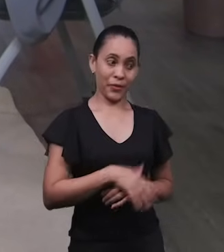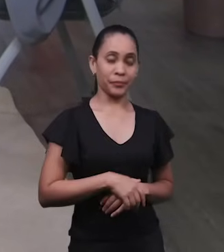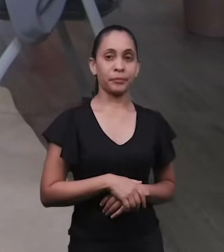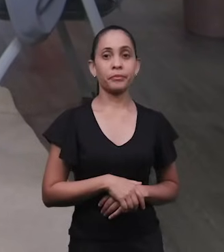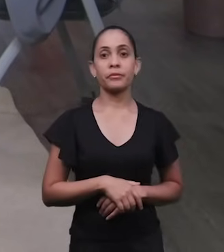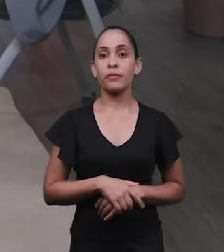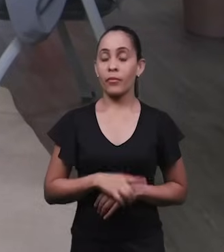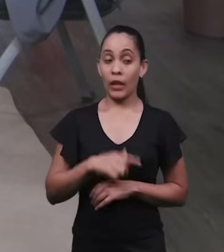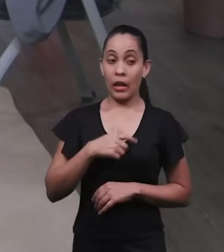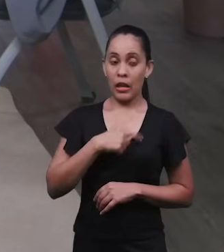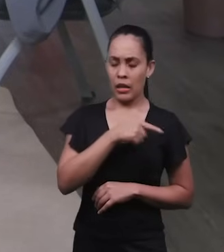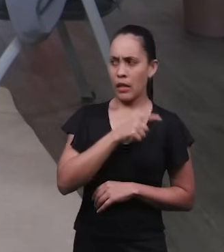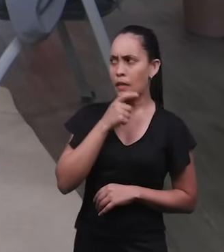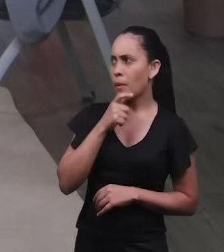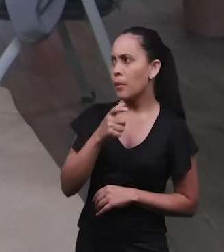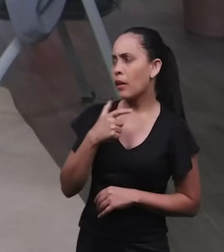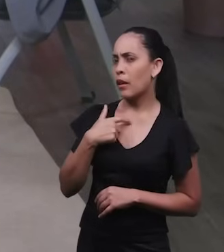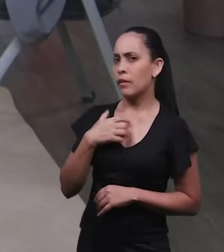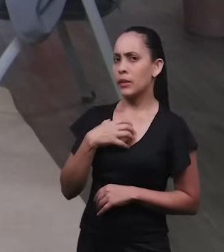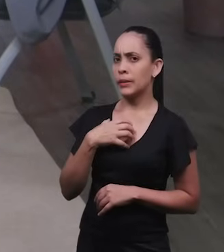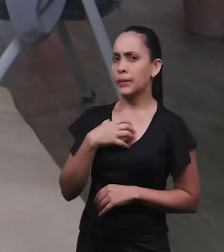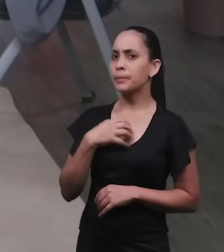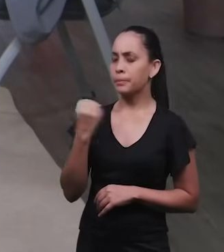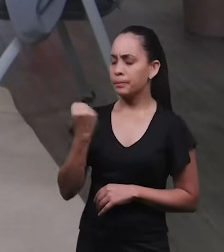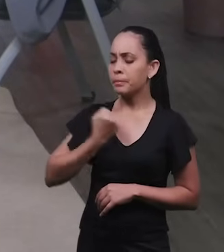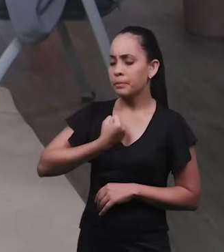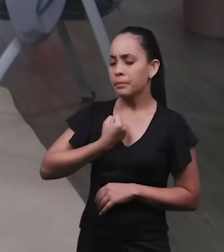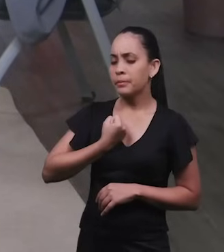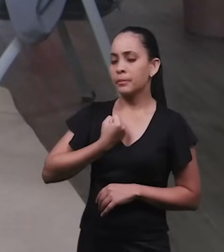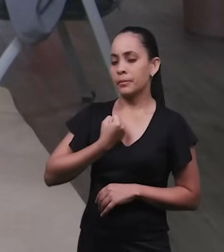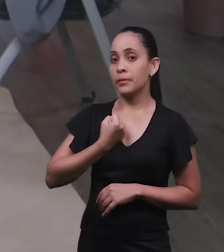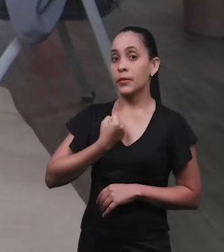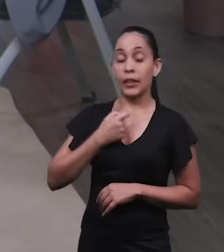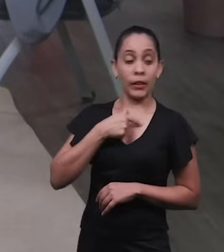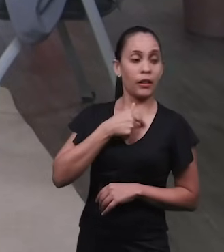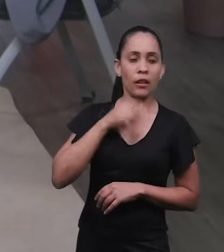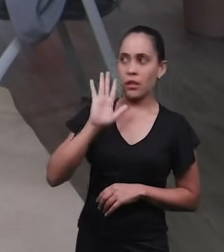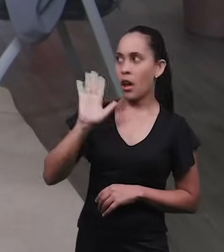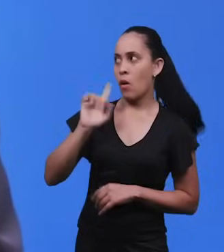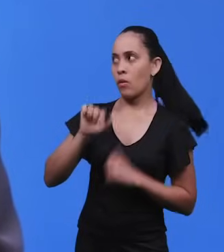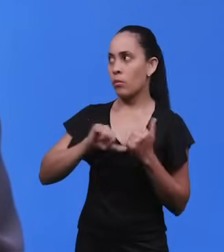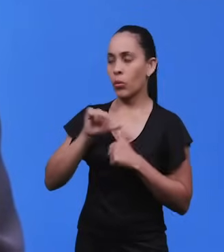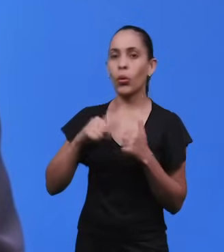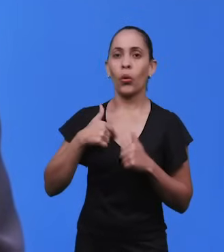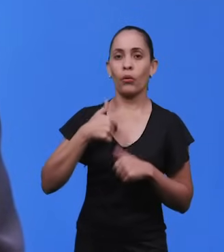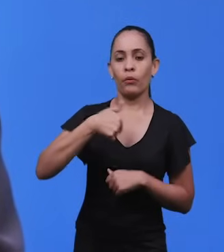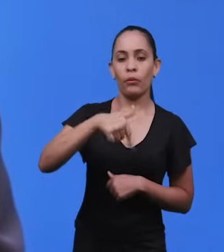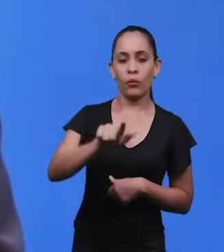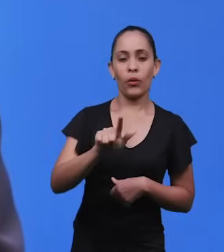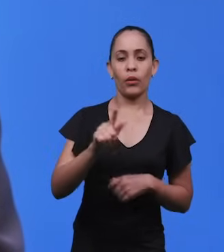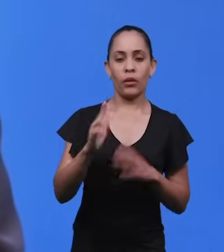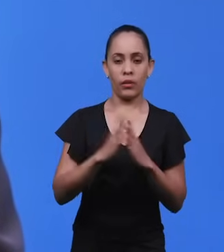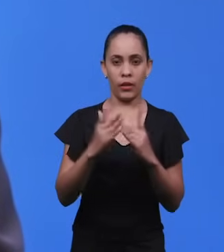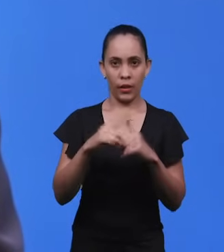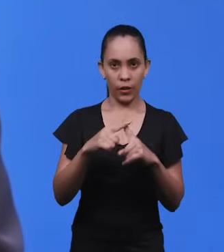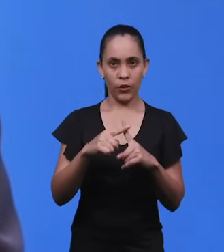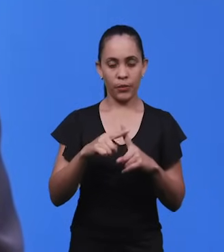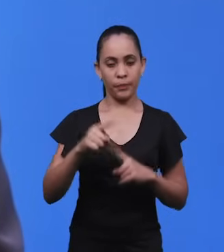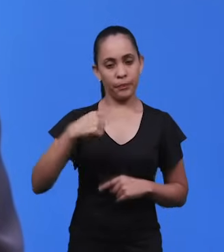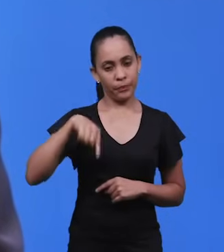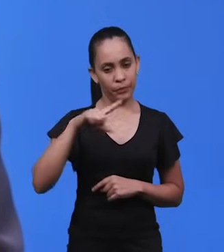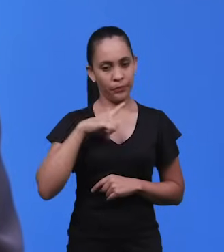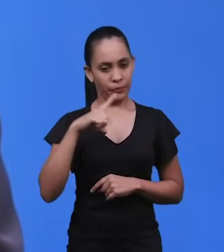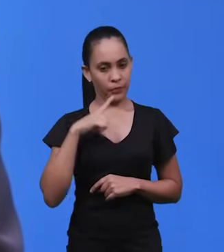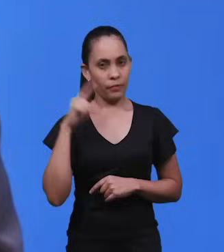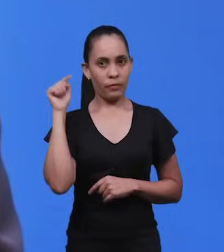E segundo ele, nas palavras dele, ele iria fazer isso, ele iria procurar nas nossas igrejas. Então, quando nós